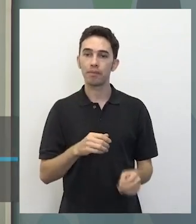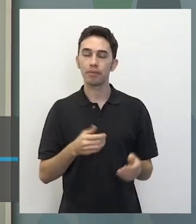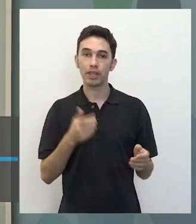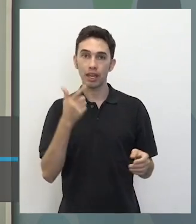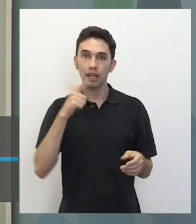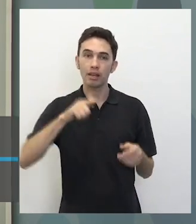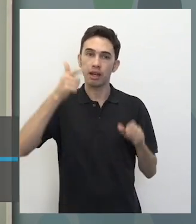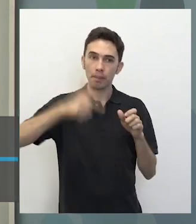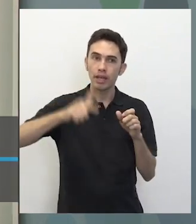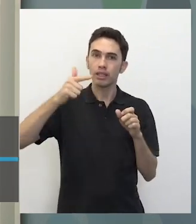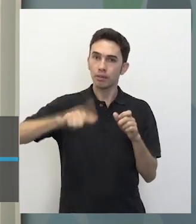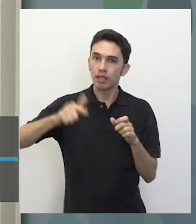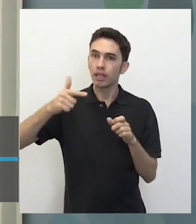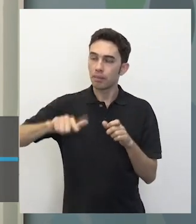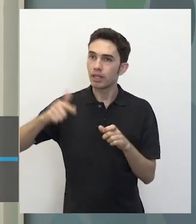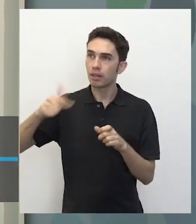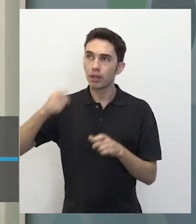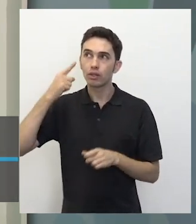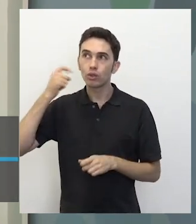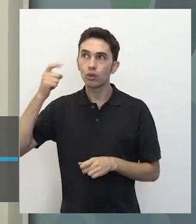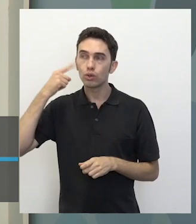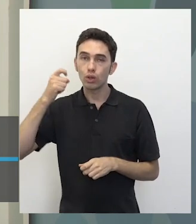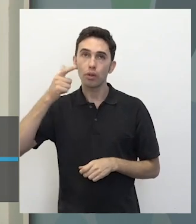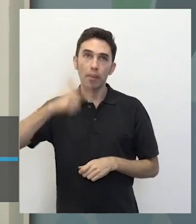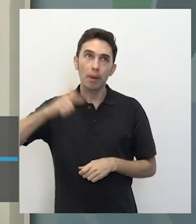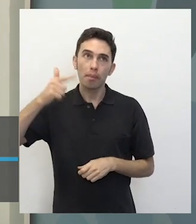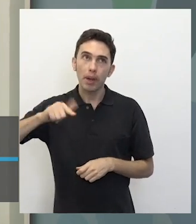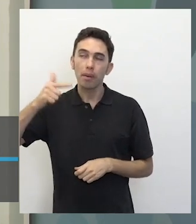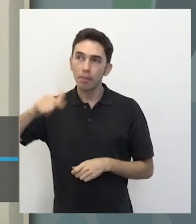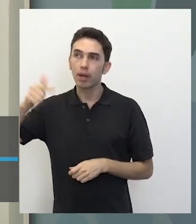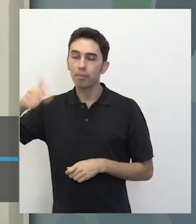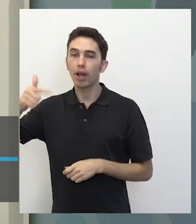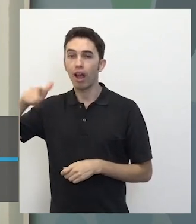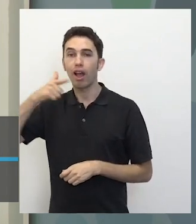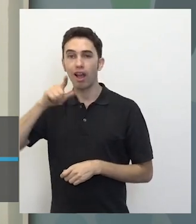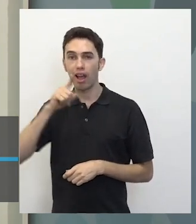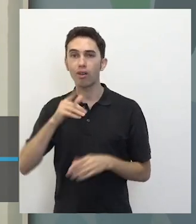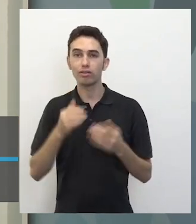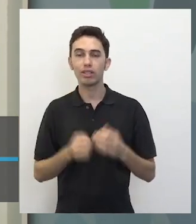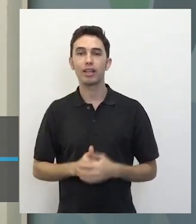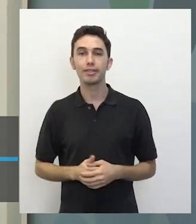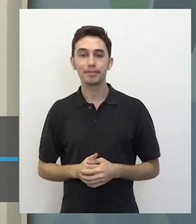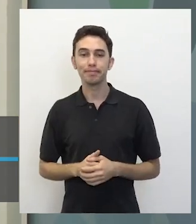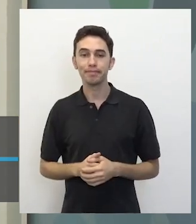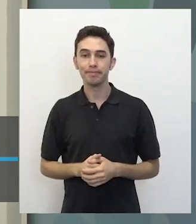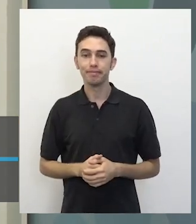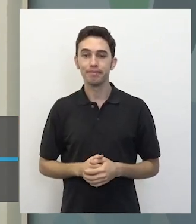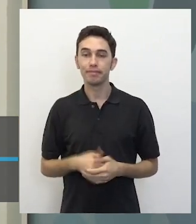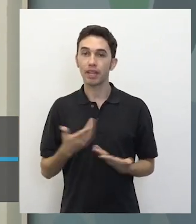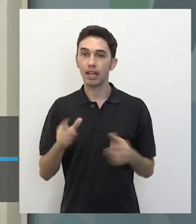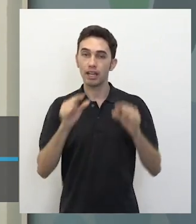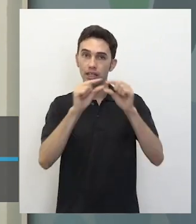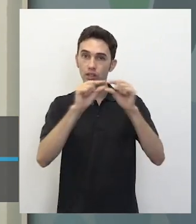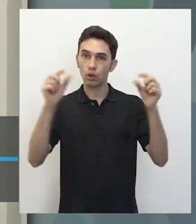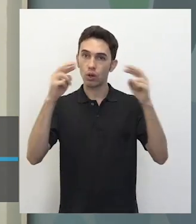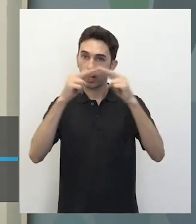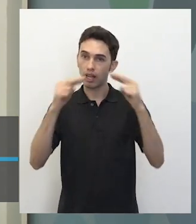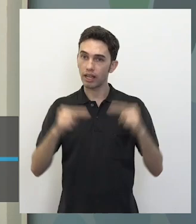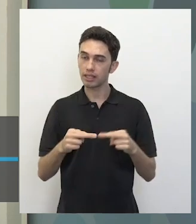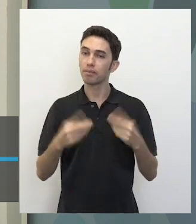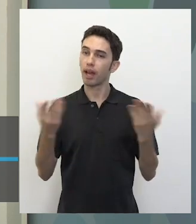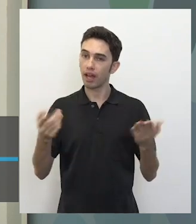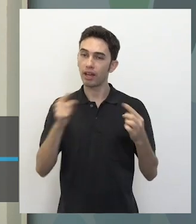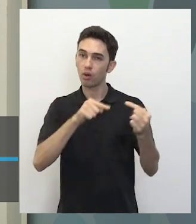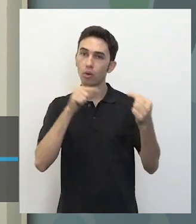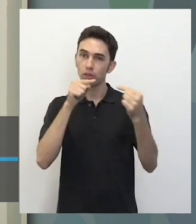tenho uma repetição ali de sons que vai dando uma musicalidade constante a esse poema. Então, ele colocar aquelas rimas ali são propositais